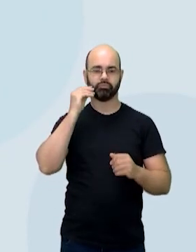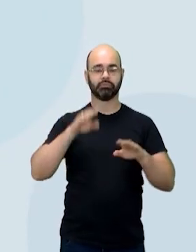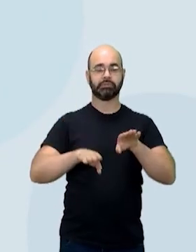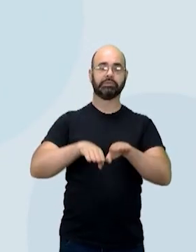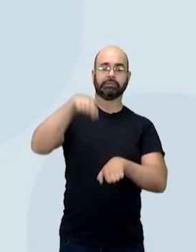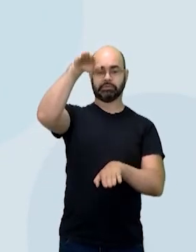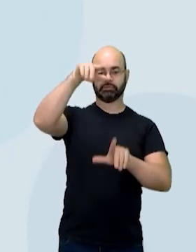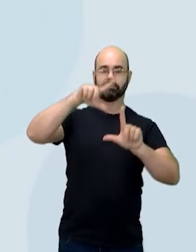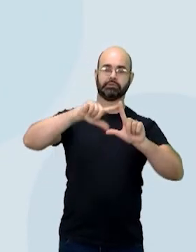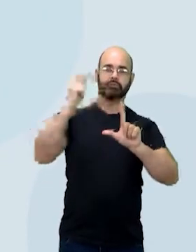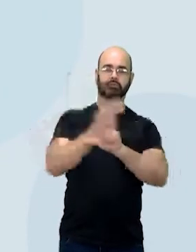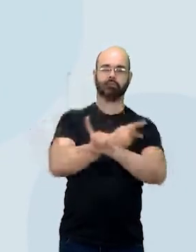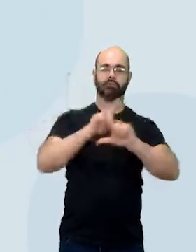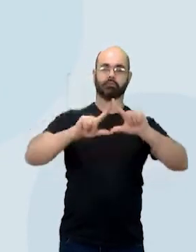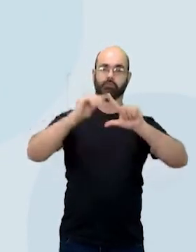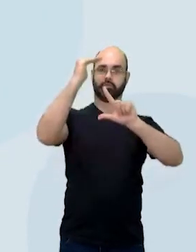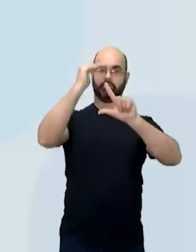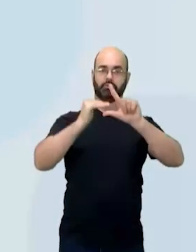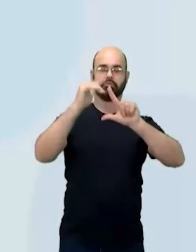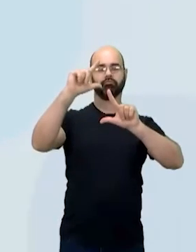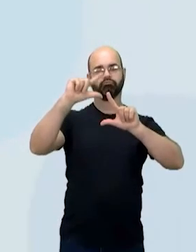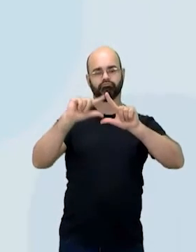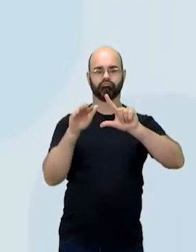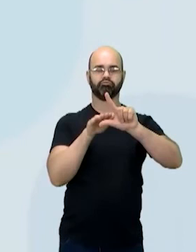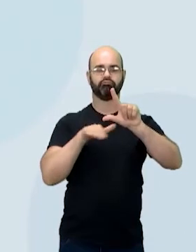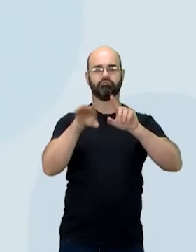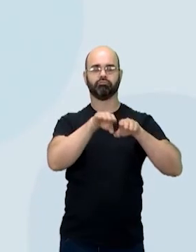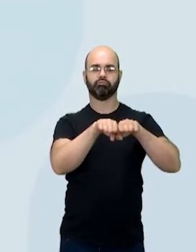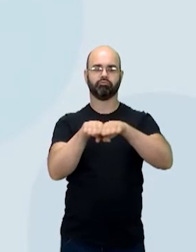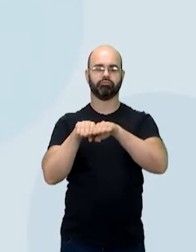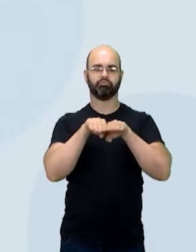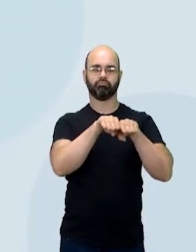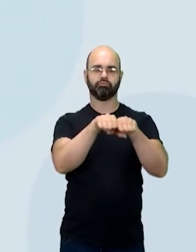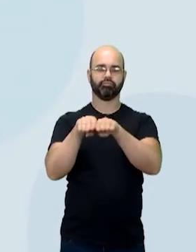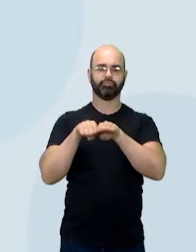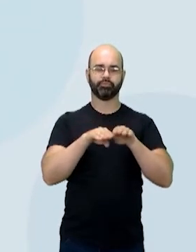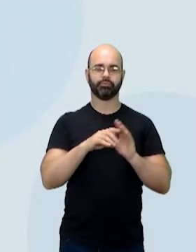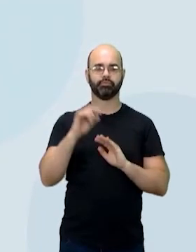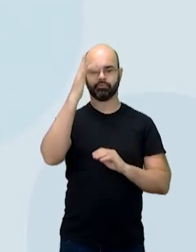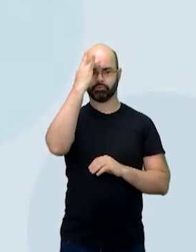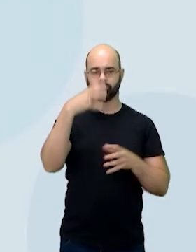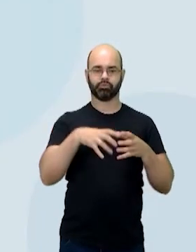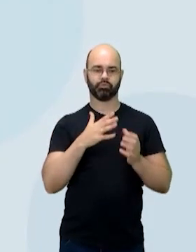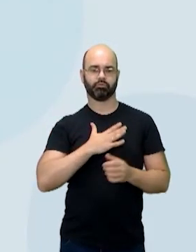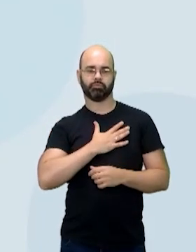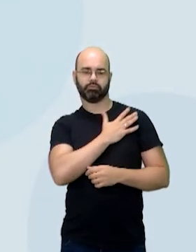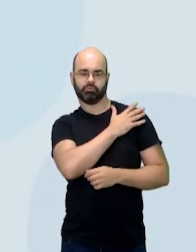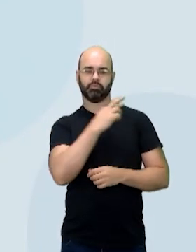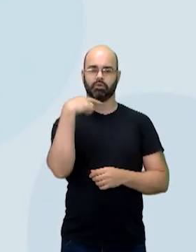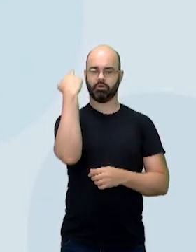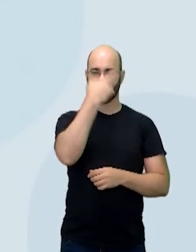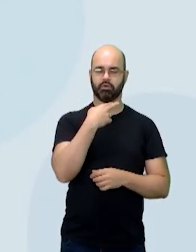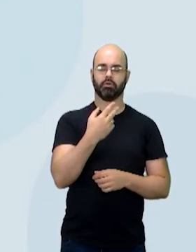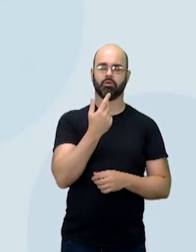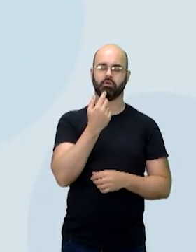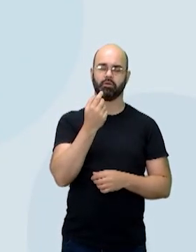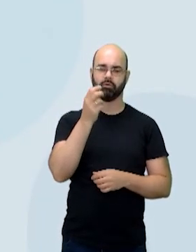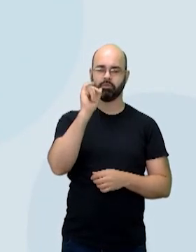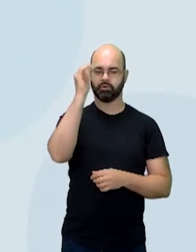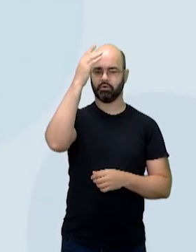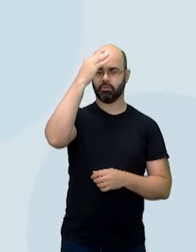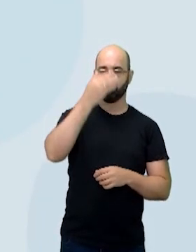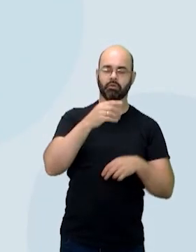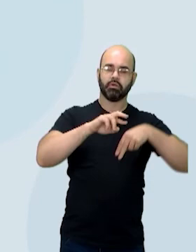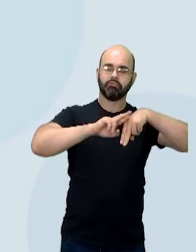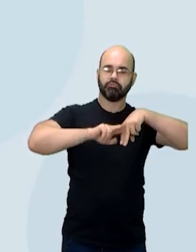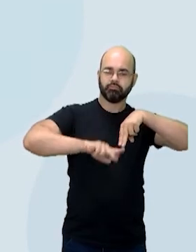e regionais. 4. Promover o bem de todos, sem preconceitos de origem, raça, sexo, cor, idade